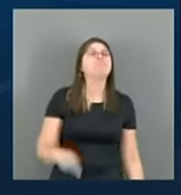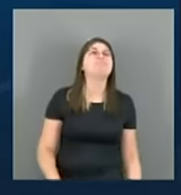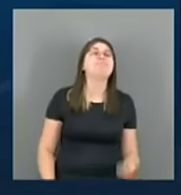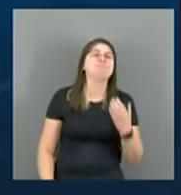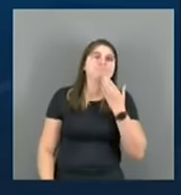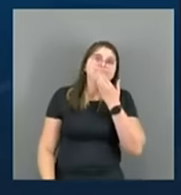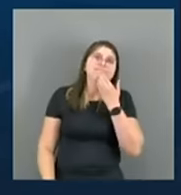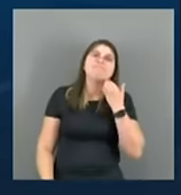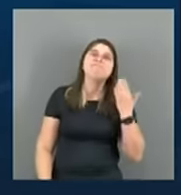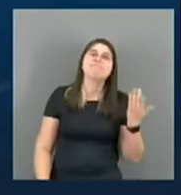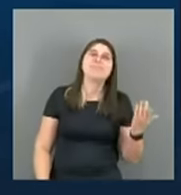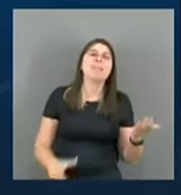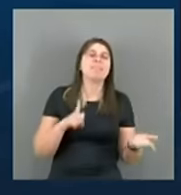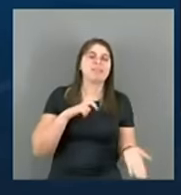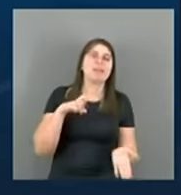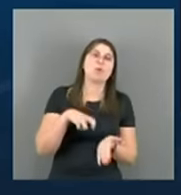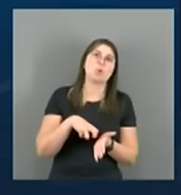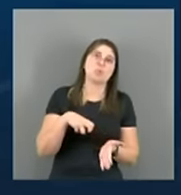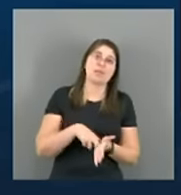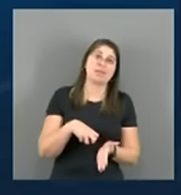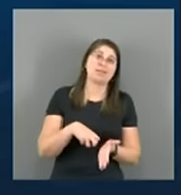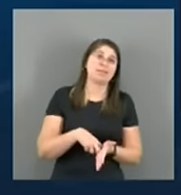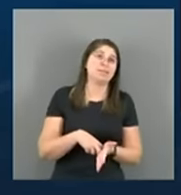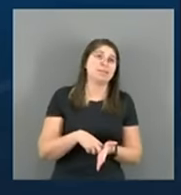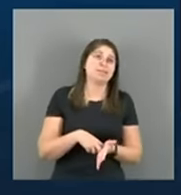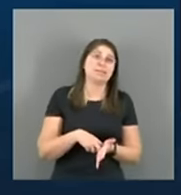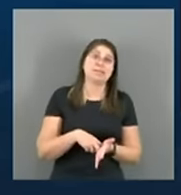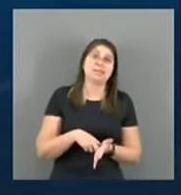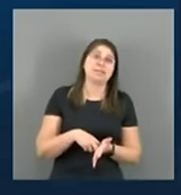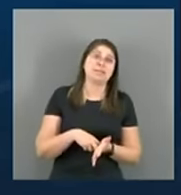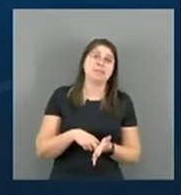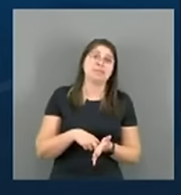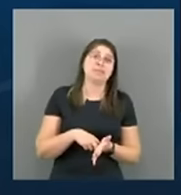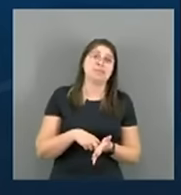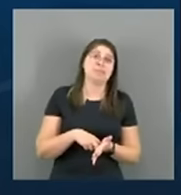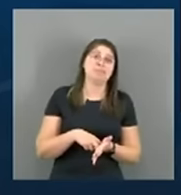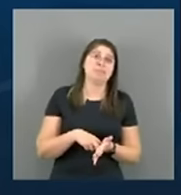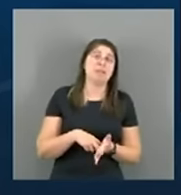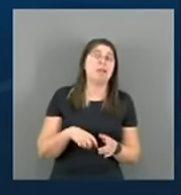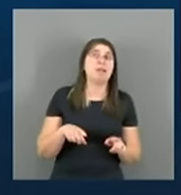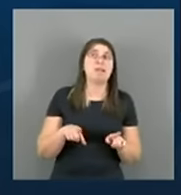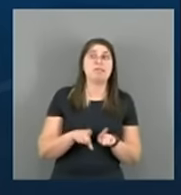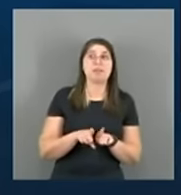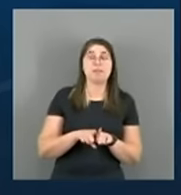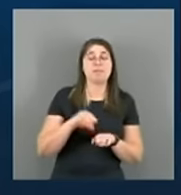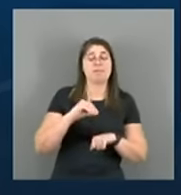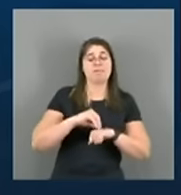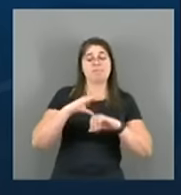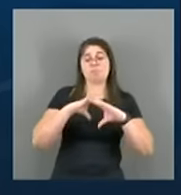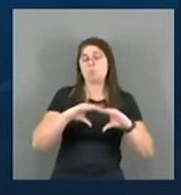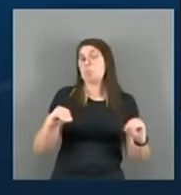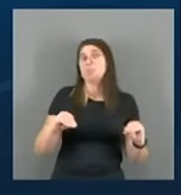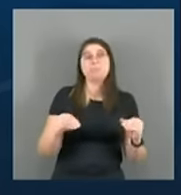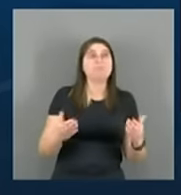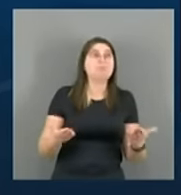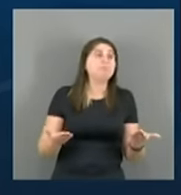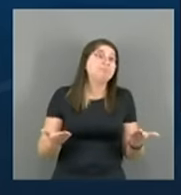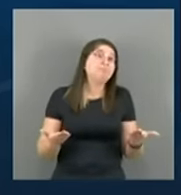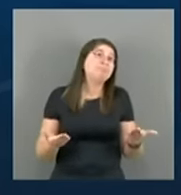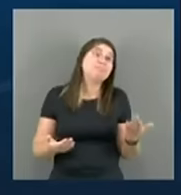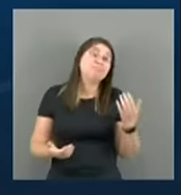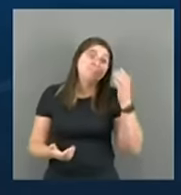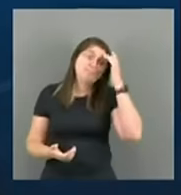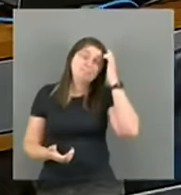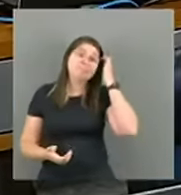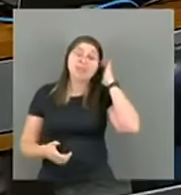eu tenho condenações e tem condenações que me absolveram, entende? Então é...